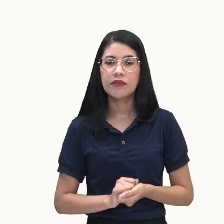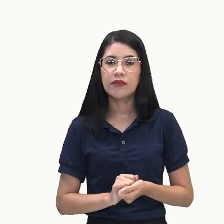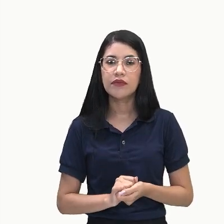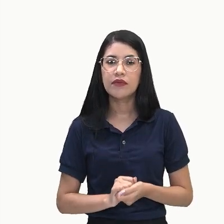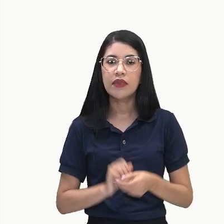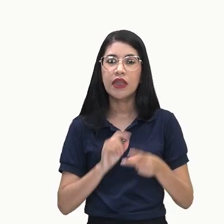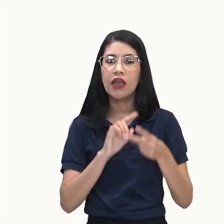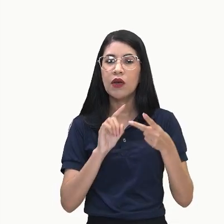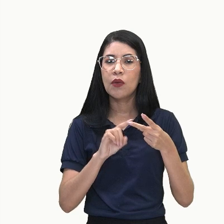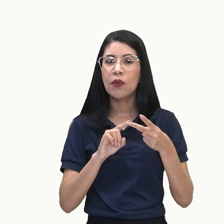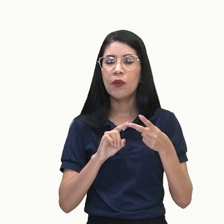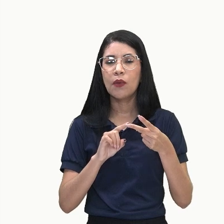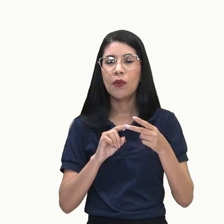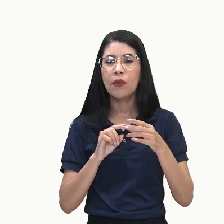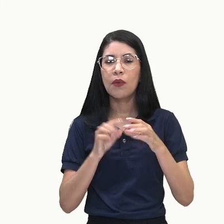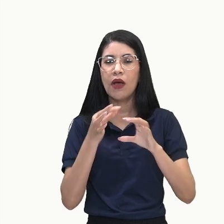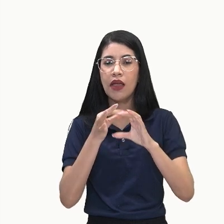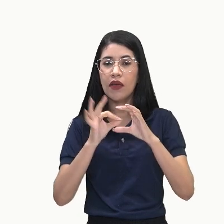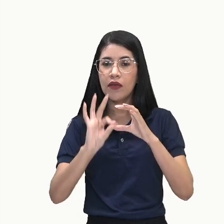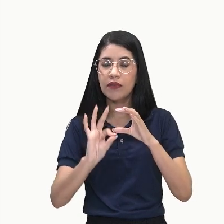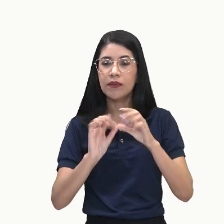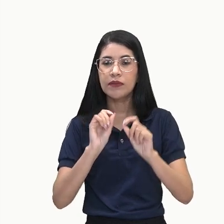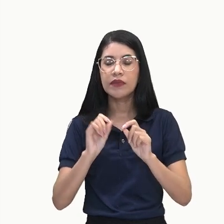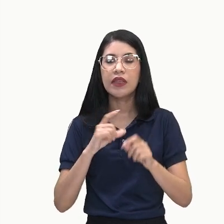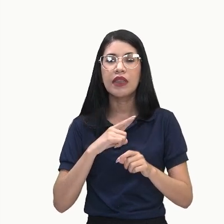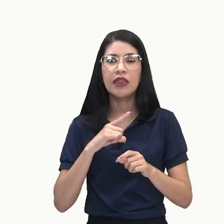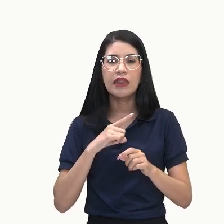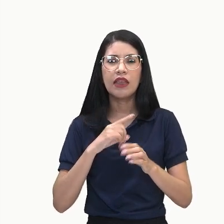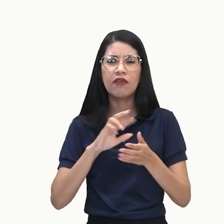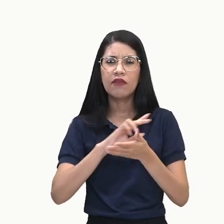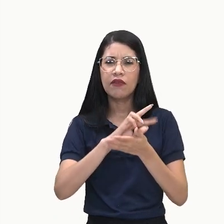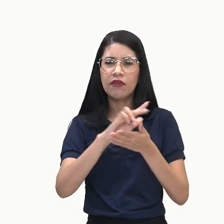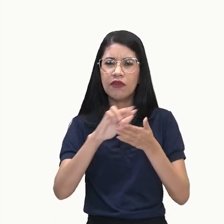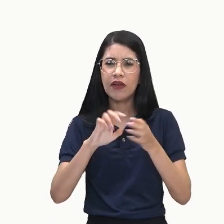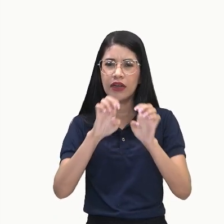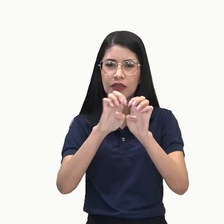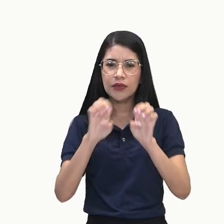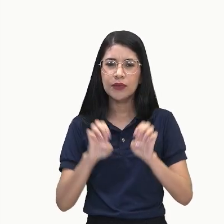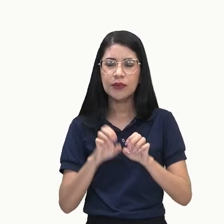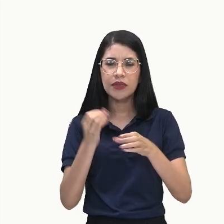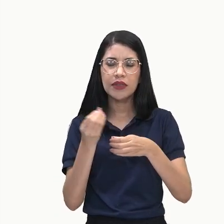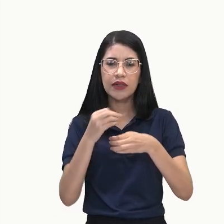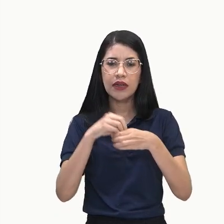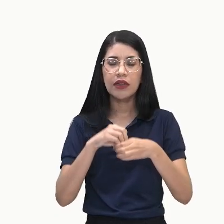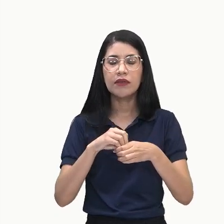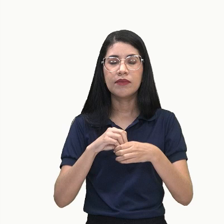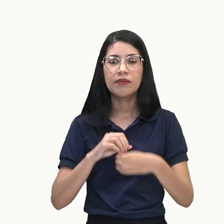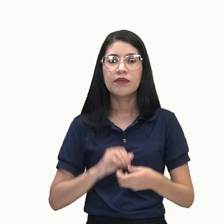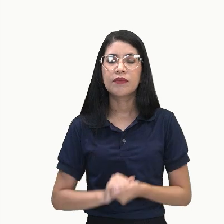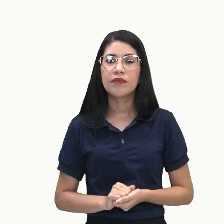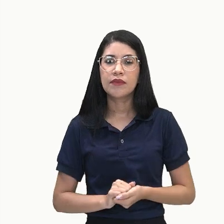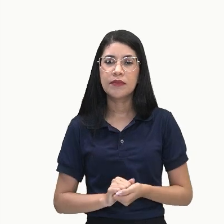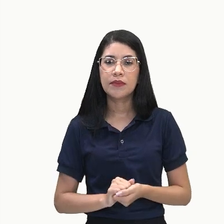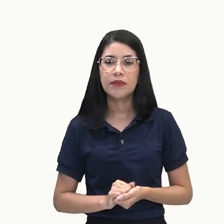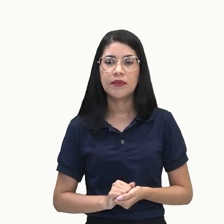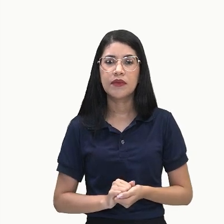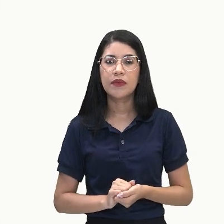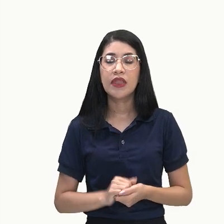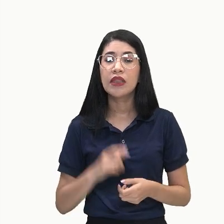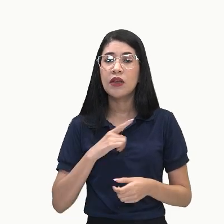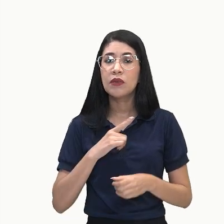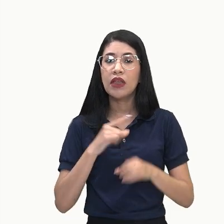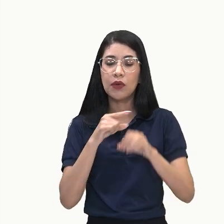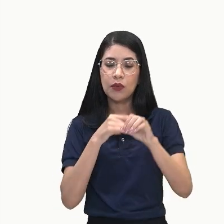são eucariontes. Elas são complexas e, assim, por essa complexidade, eles vão ter